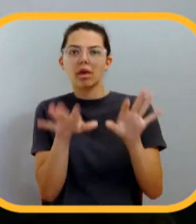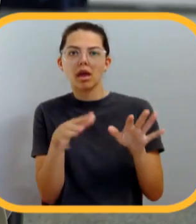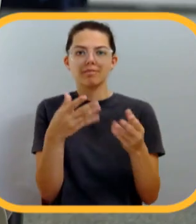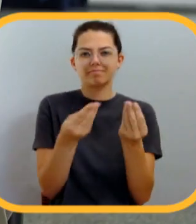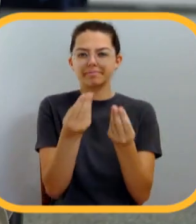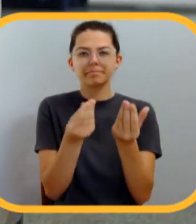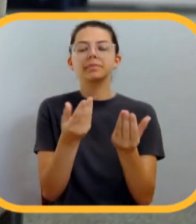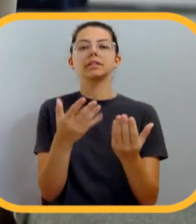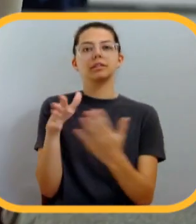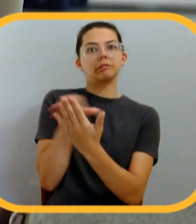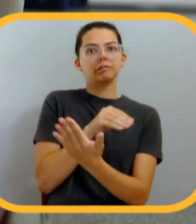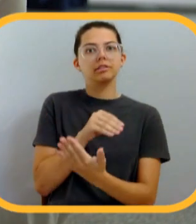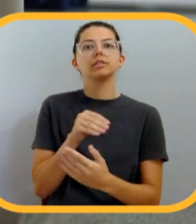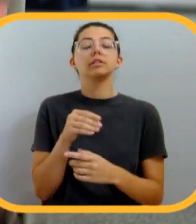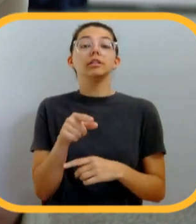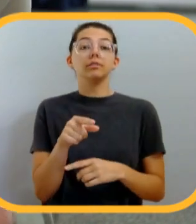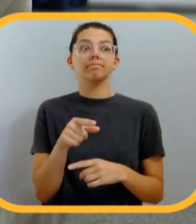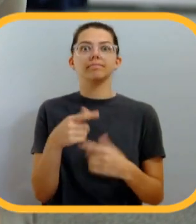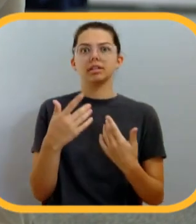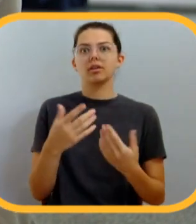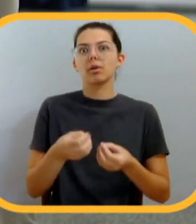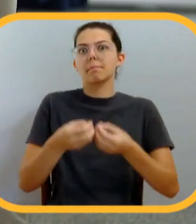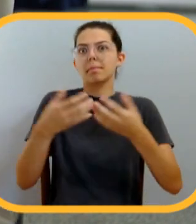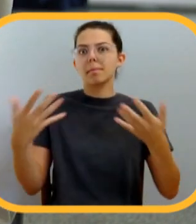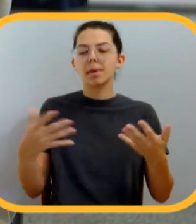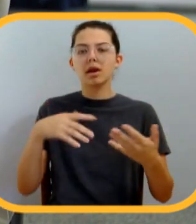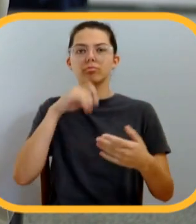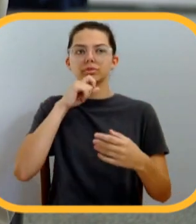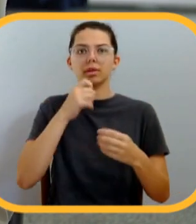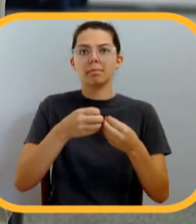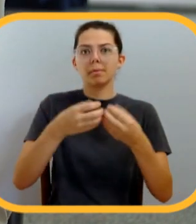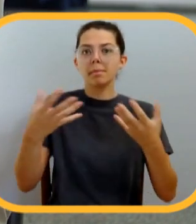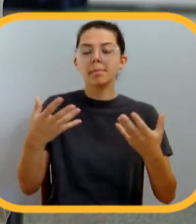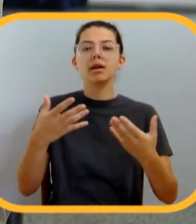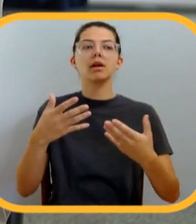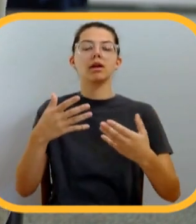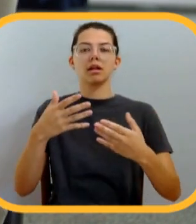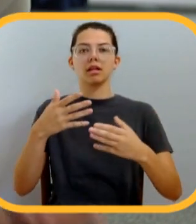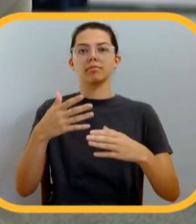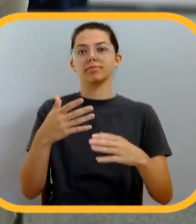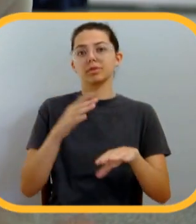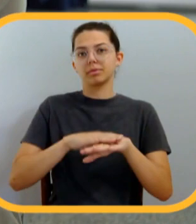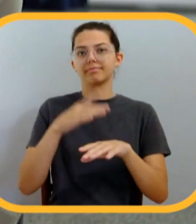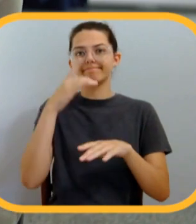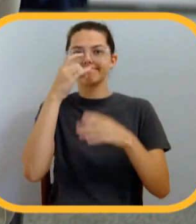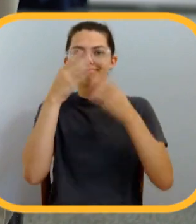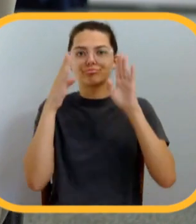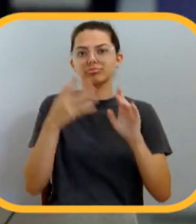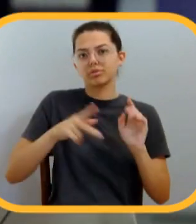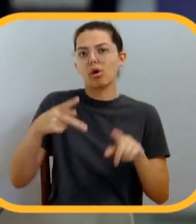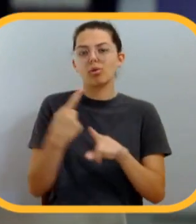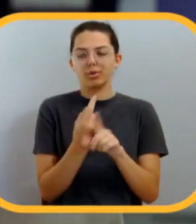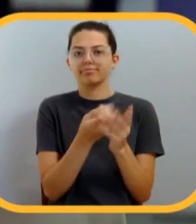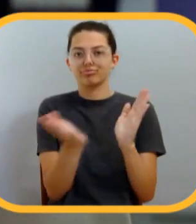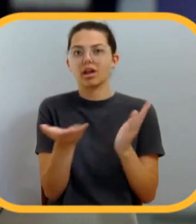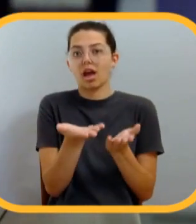e penso que poderão assumir ainda mais essas possibilidades que as redes sociais lhes dão.